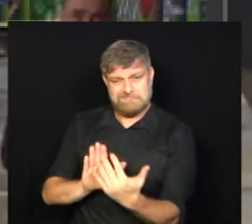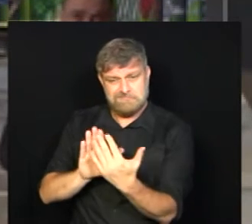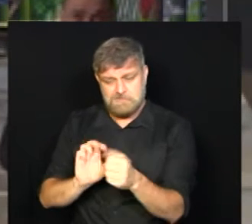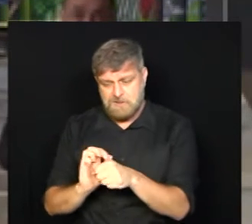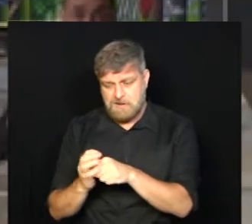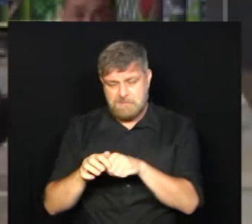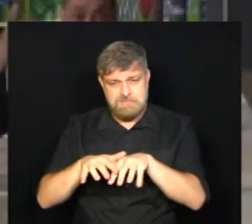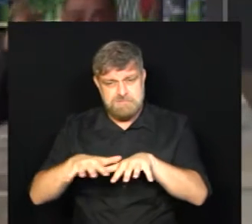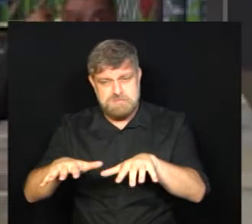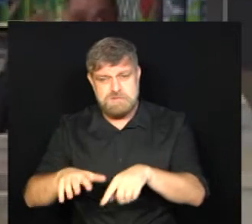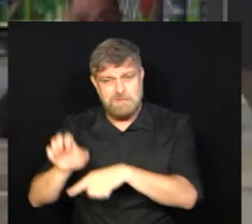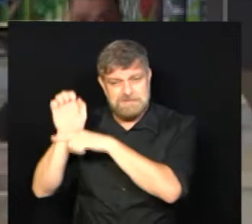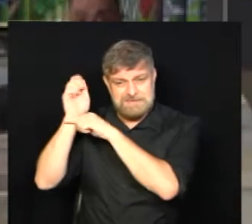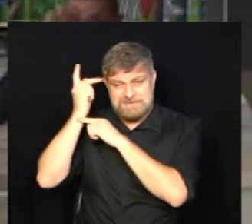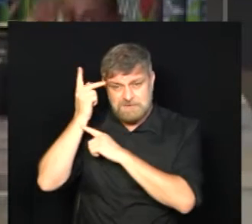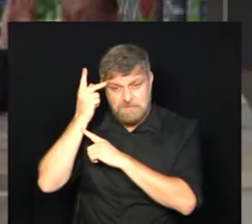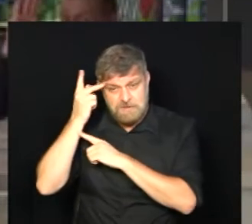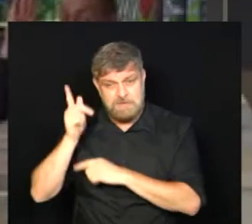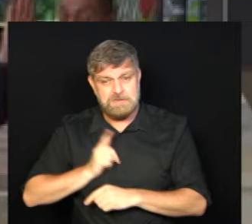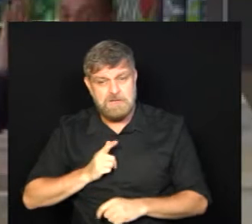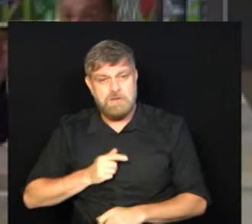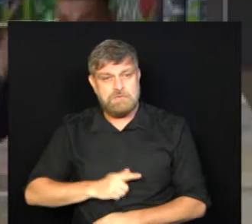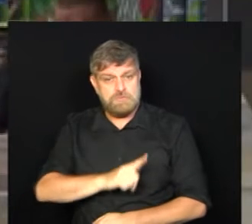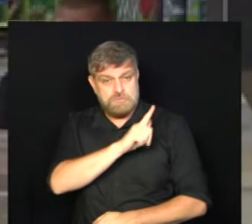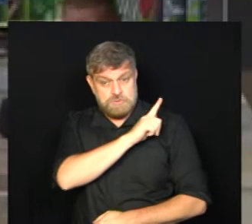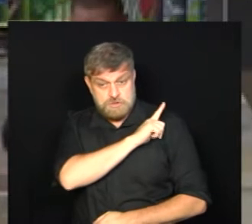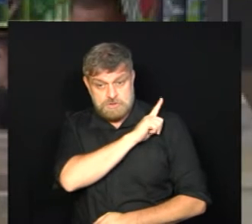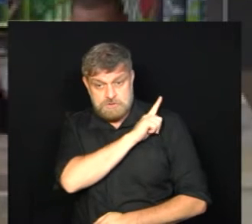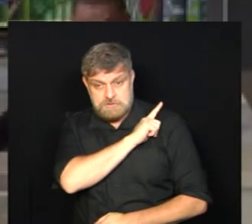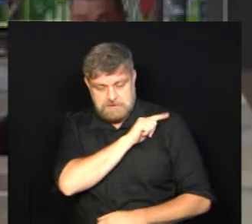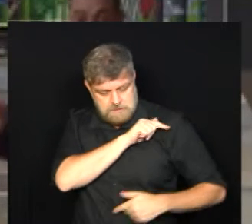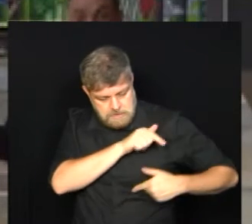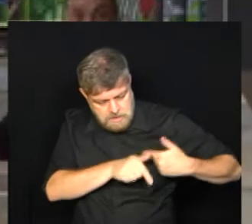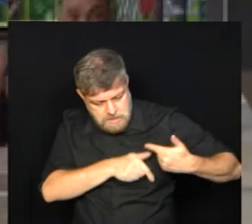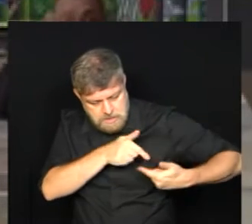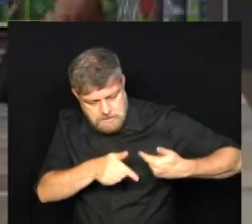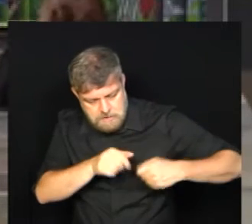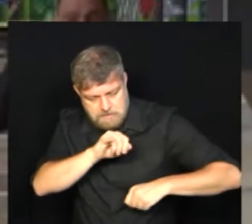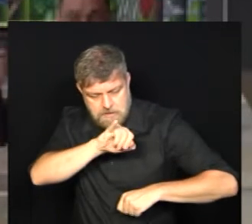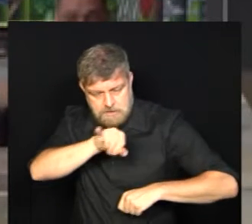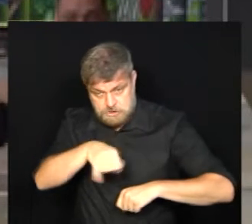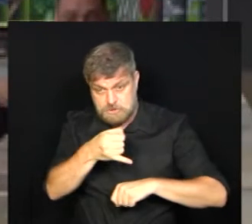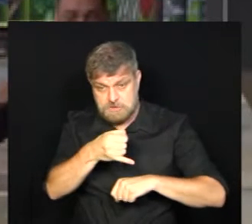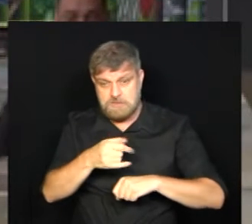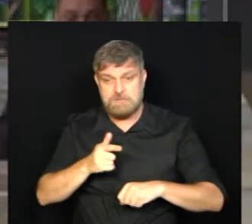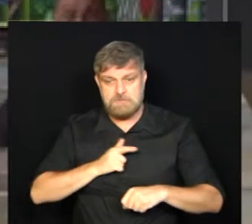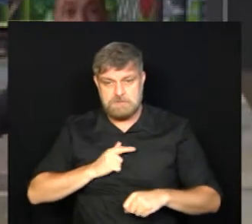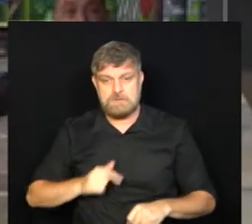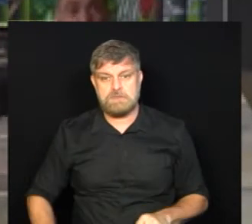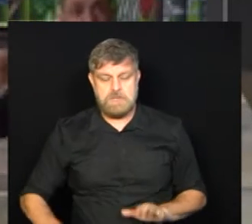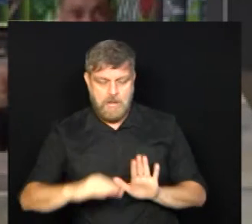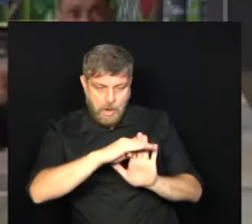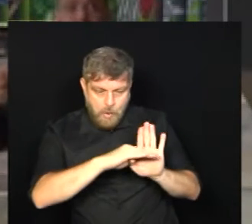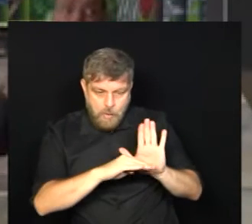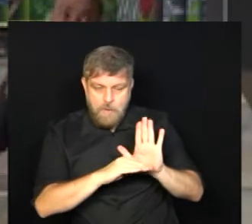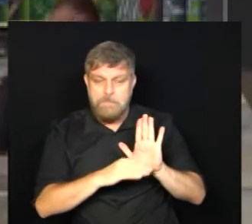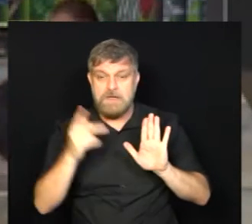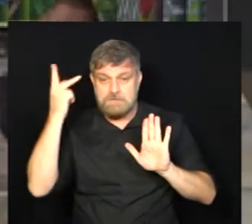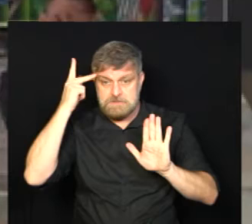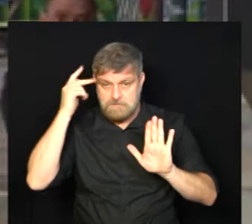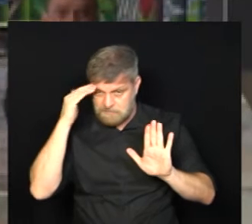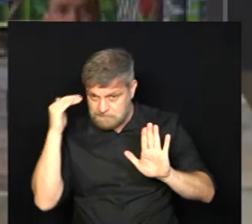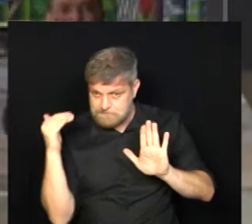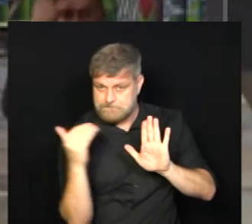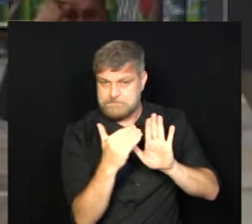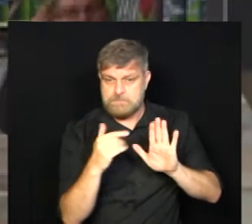pandemia no estado de São Paulo. Os gestores que iniciaram o trabalho agora em janeiro estão seguindo hoje o Plano São Paulo. A região